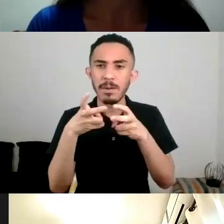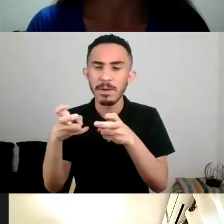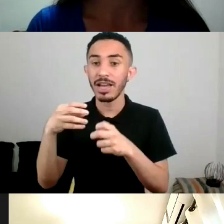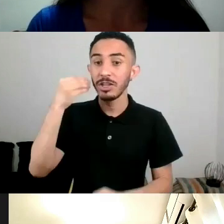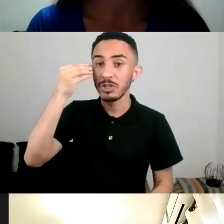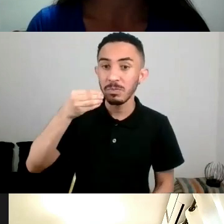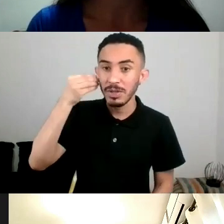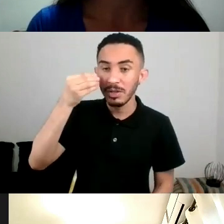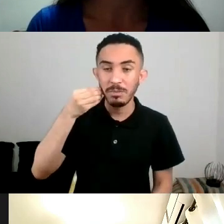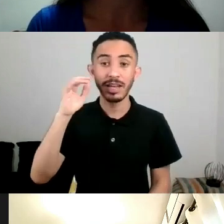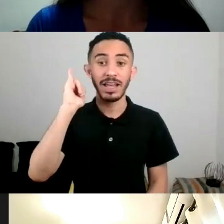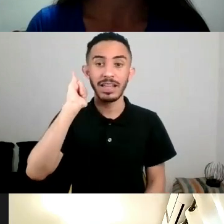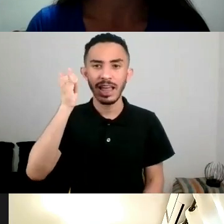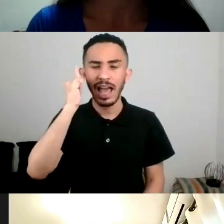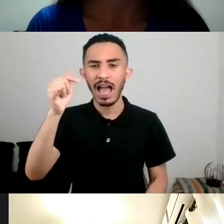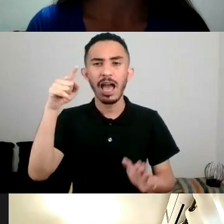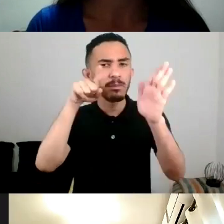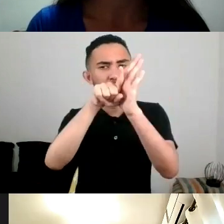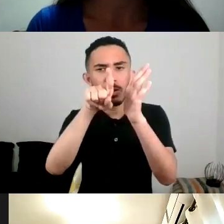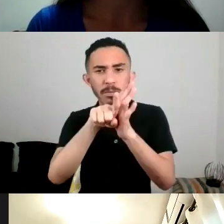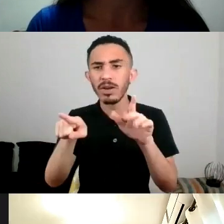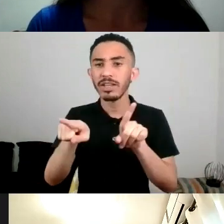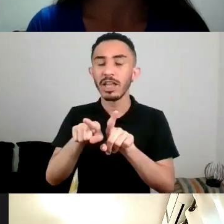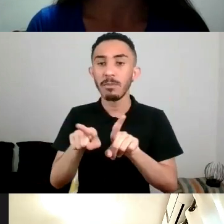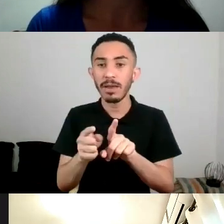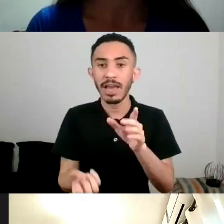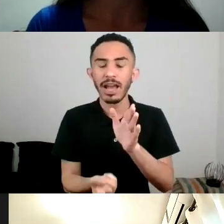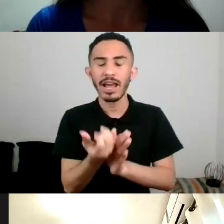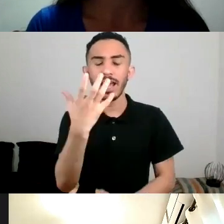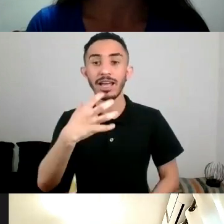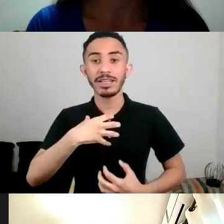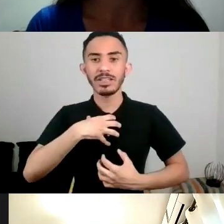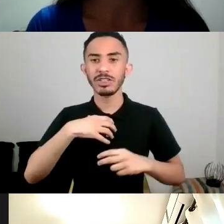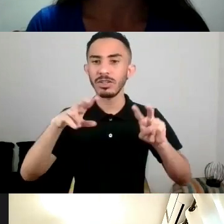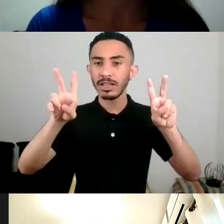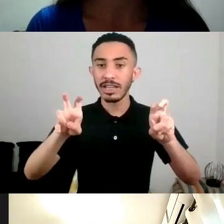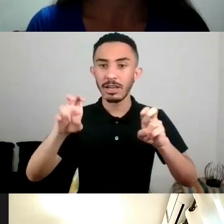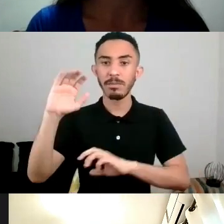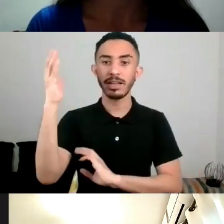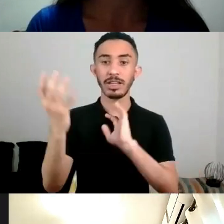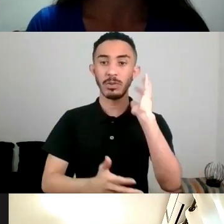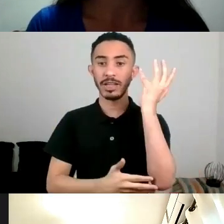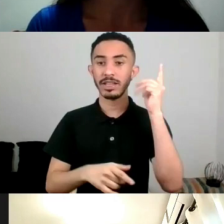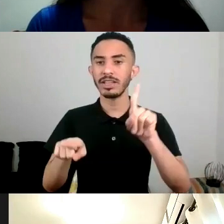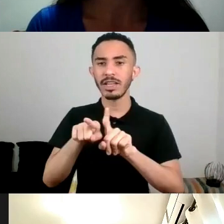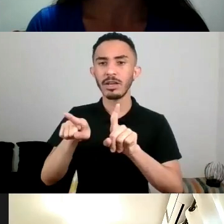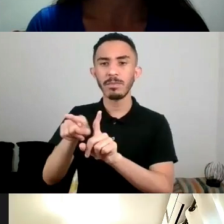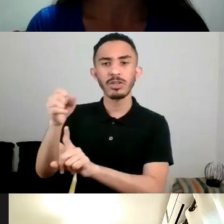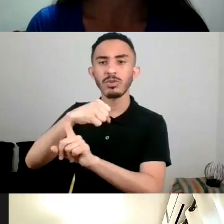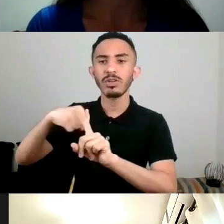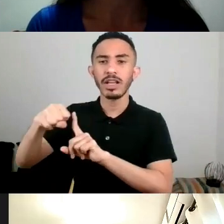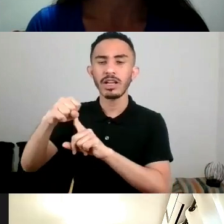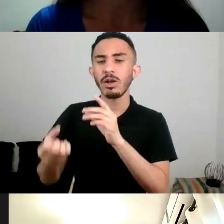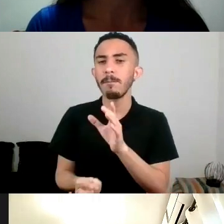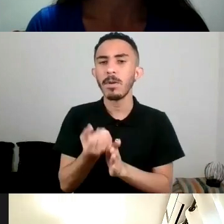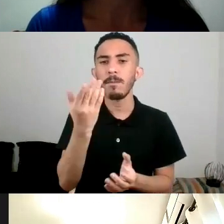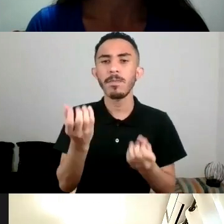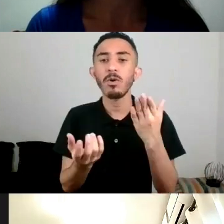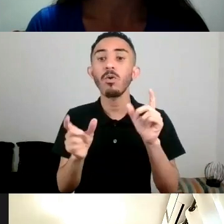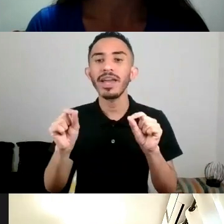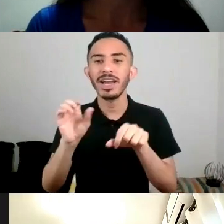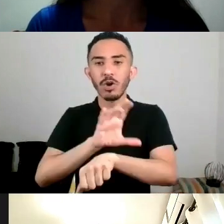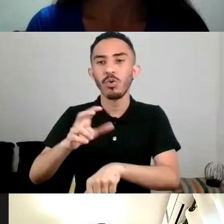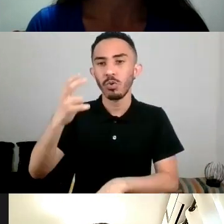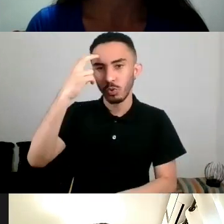experimenta, narra, questiona e constrói sentidos sobre a natureza e a sociedade, produzindo cultura.